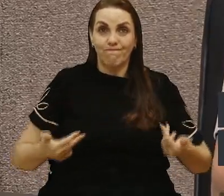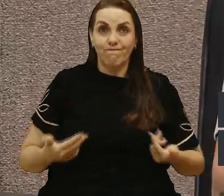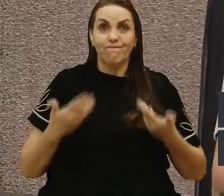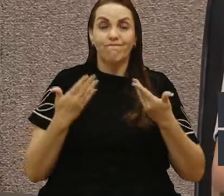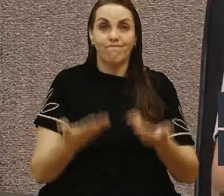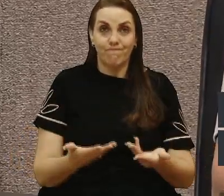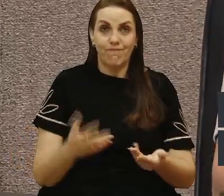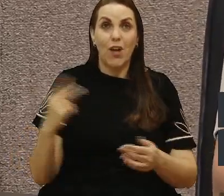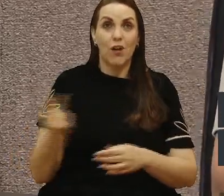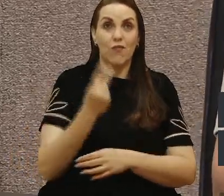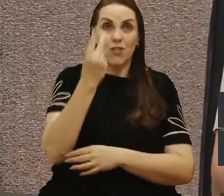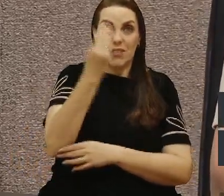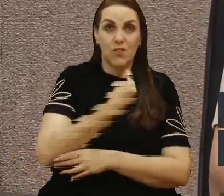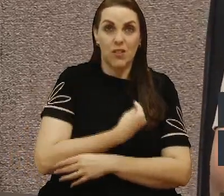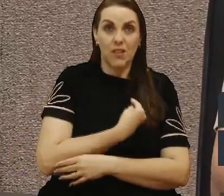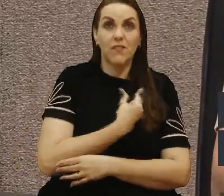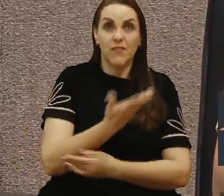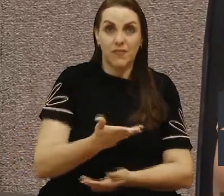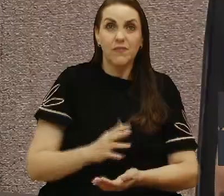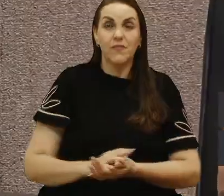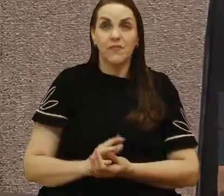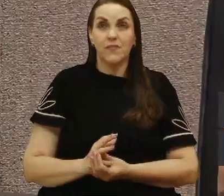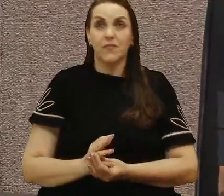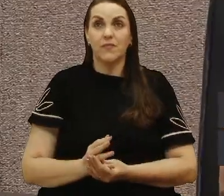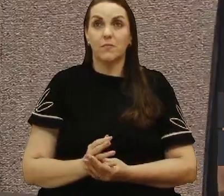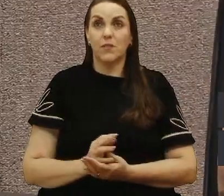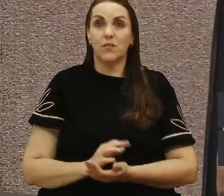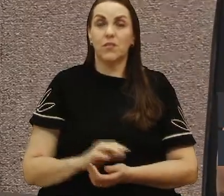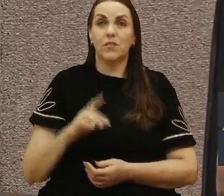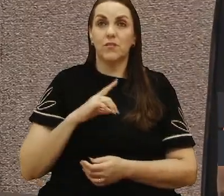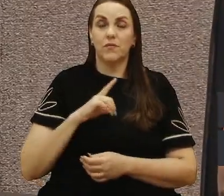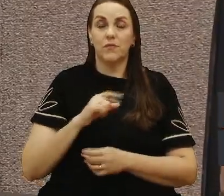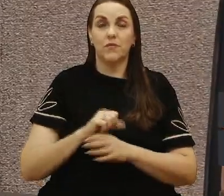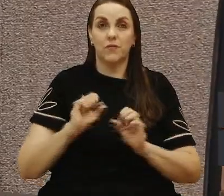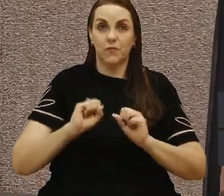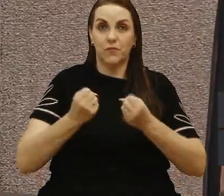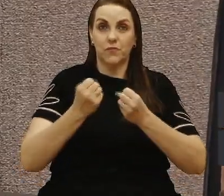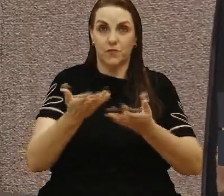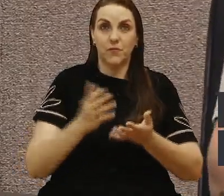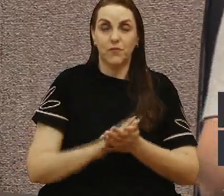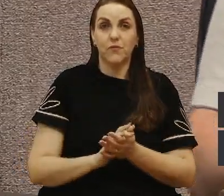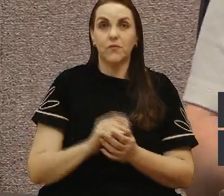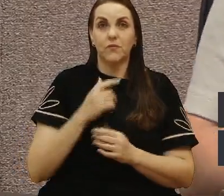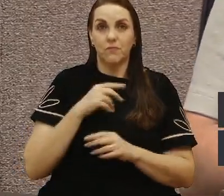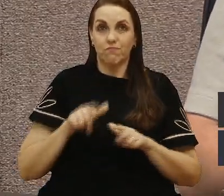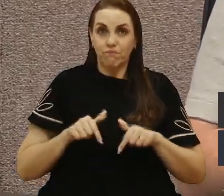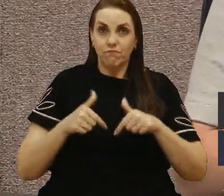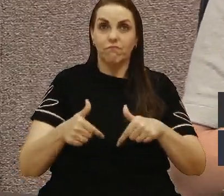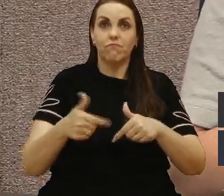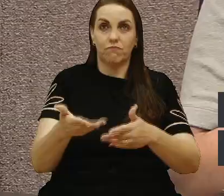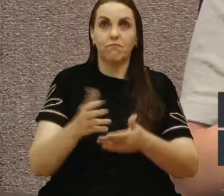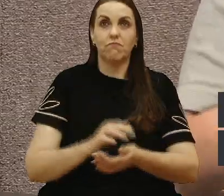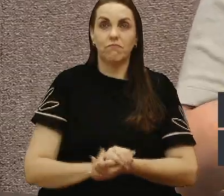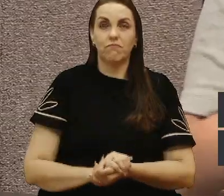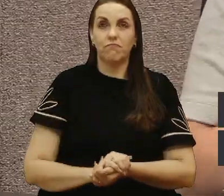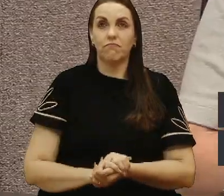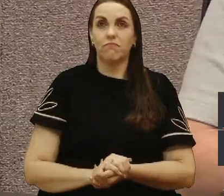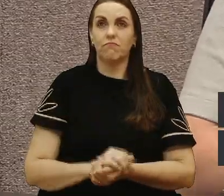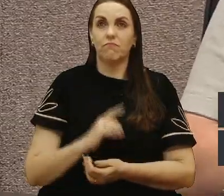valorização devida e que se tenha ação na segurança pública. Não tem como nós defendermos uma atuação que é inerte, uma atuação que